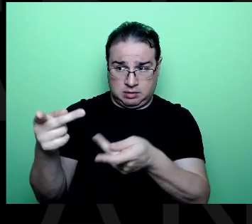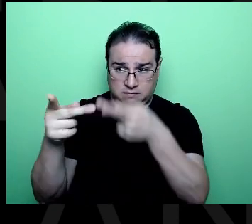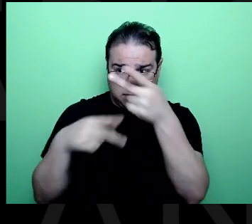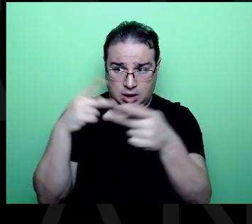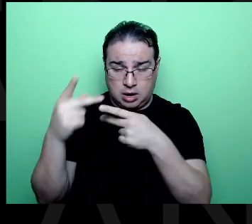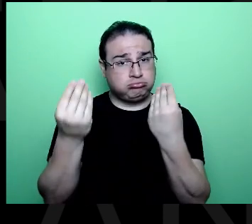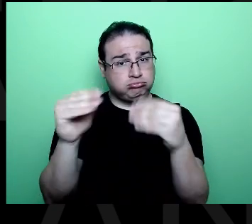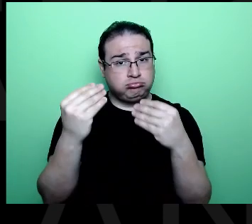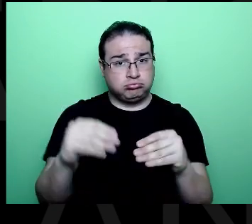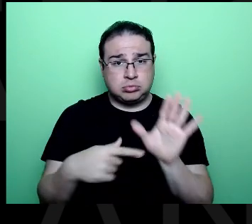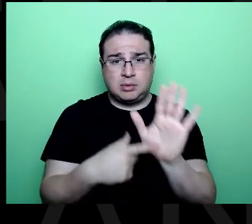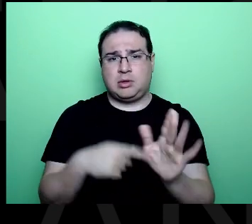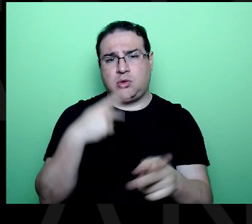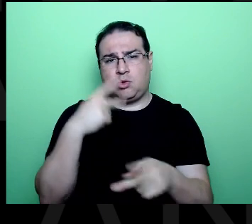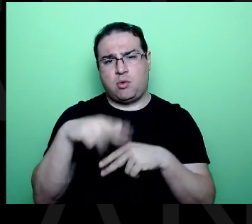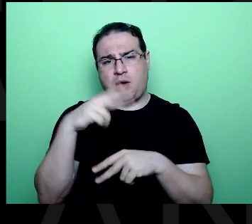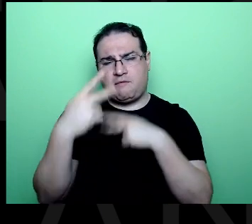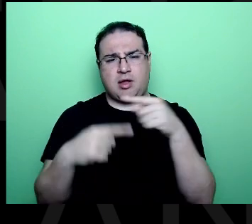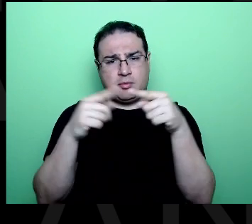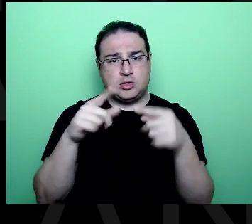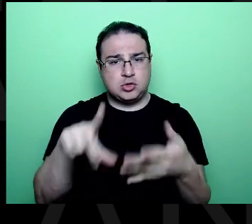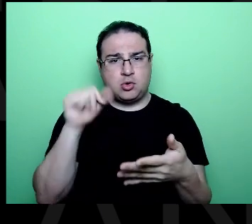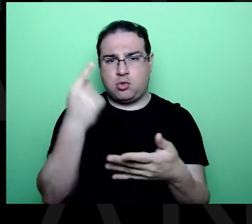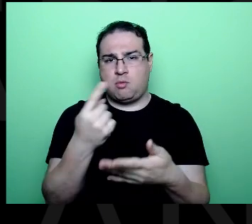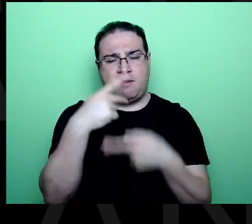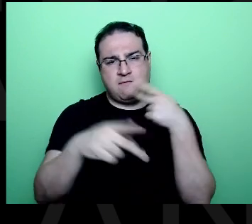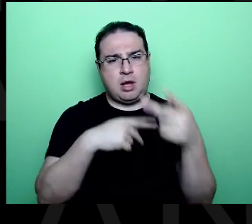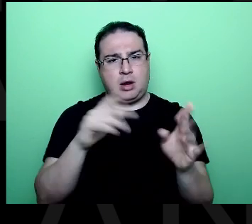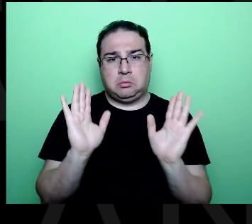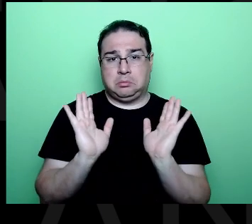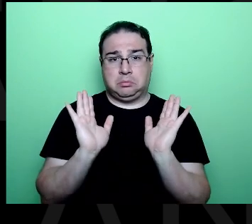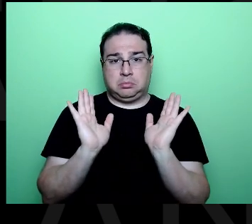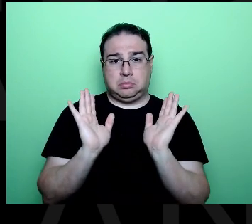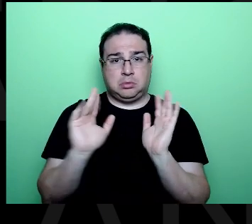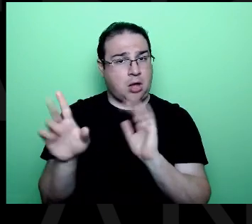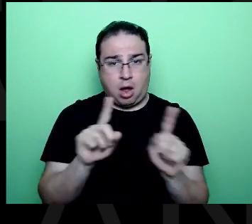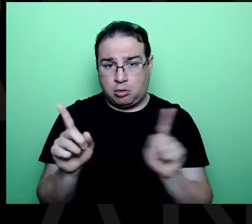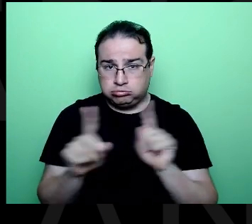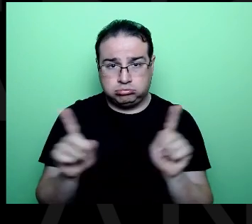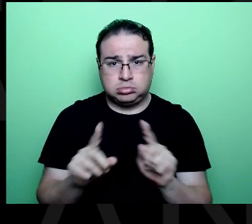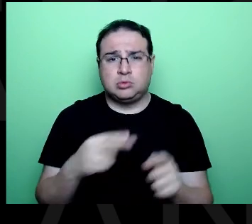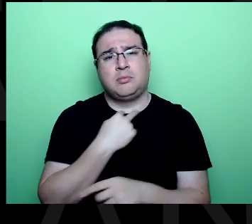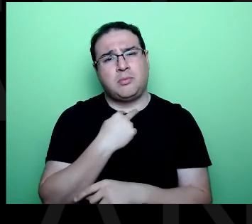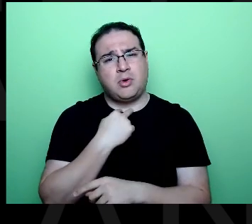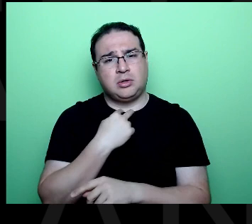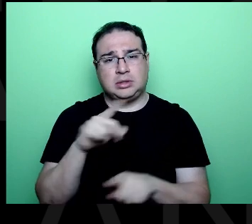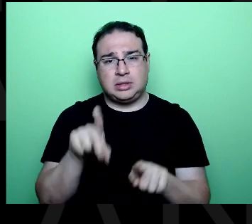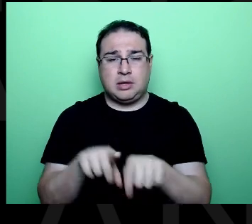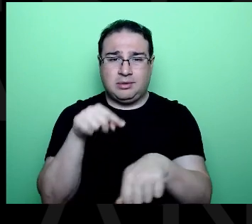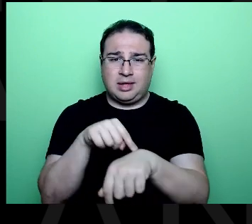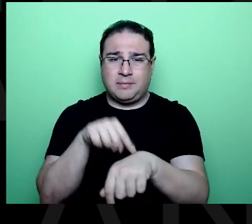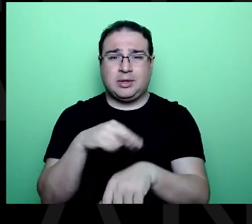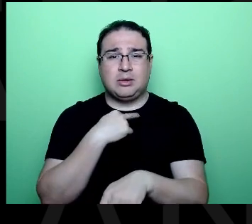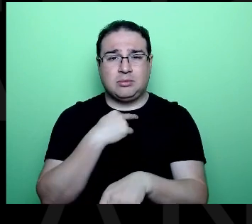Essas possibilidades são apresentadas, mas jamais eu falo assim, eu escolho uma e conto como se fosse, não, aí não